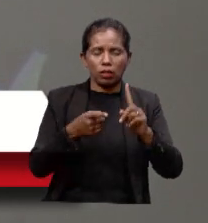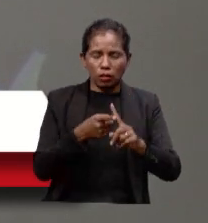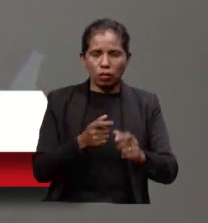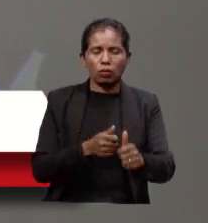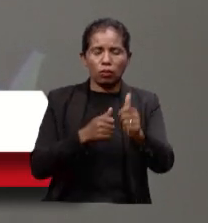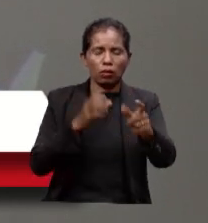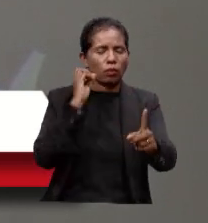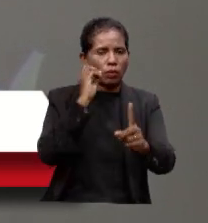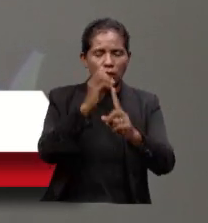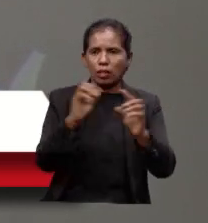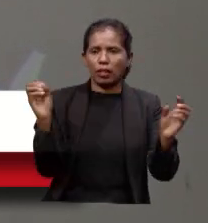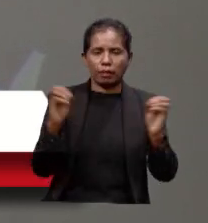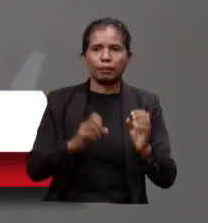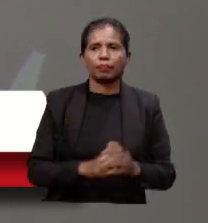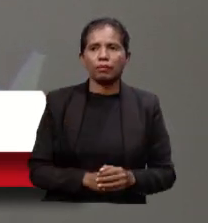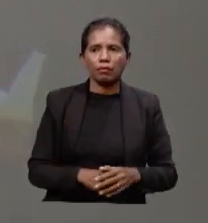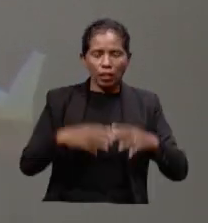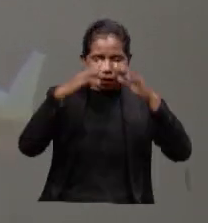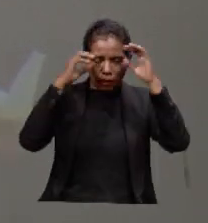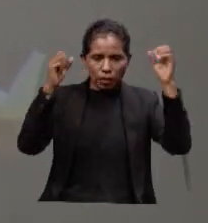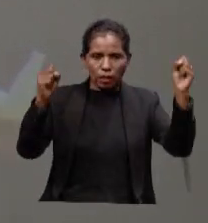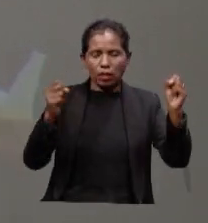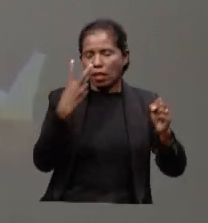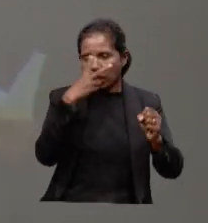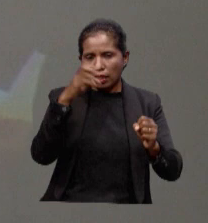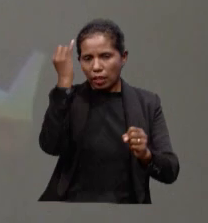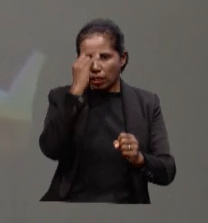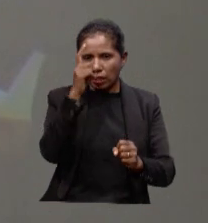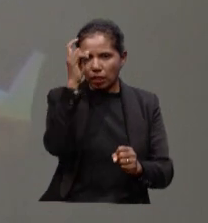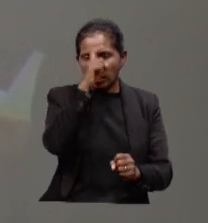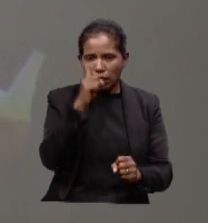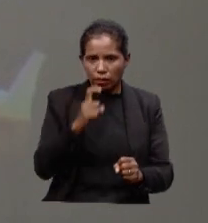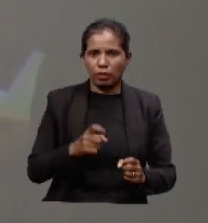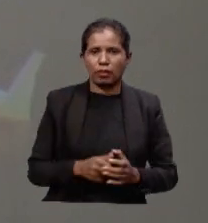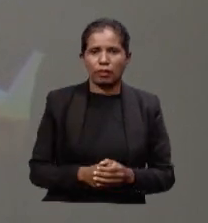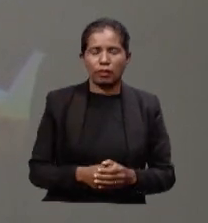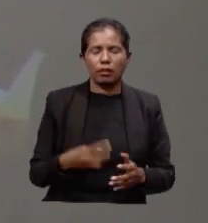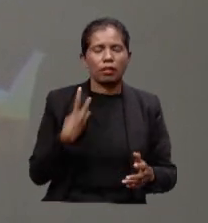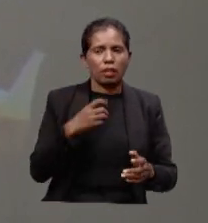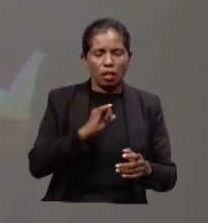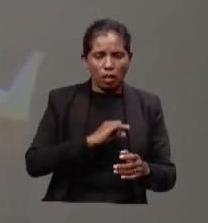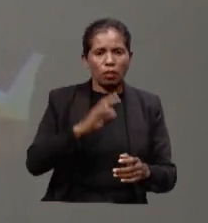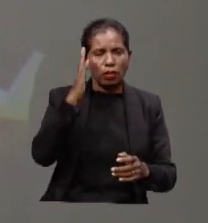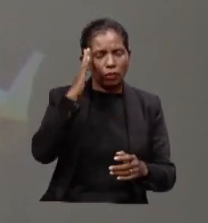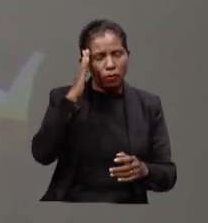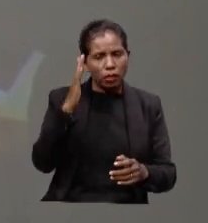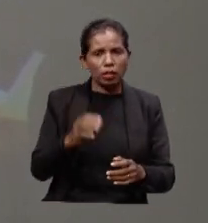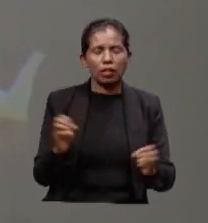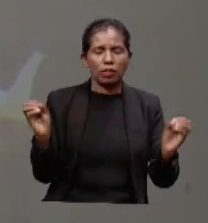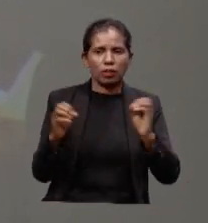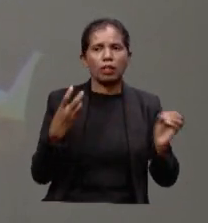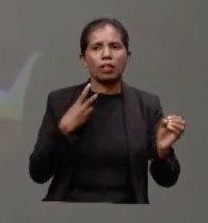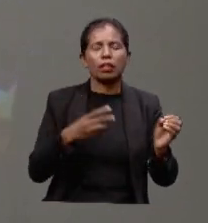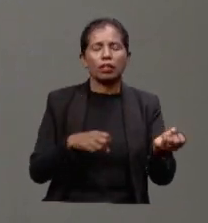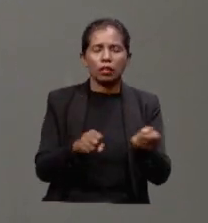opinião ne laia mare se o presidente hare ne ida de ona ne hare ita hanu ne tik nia Laos ita apra ba